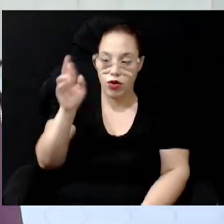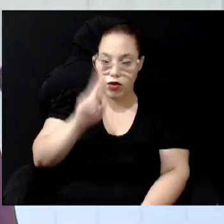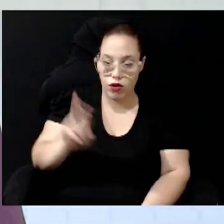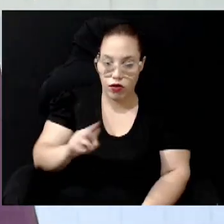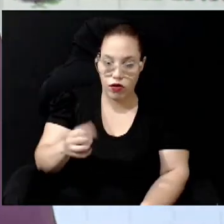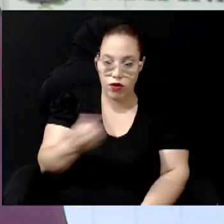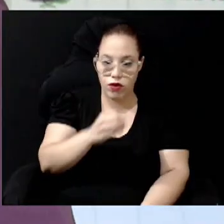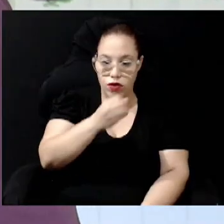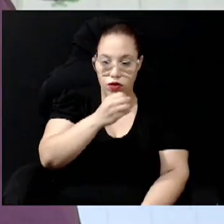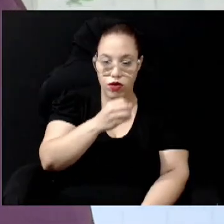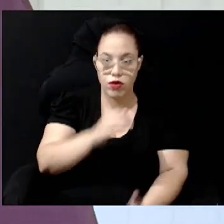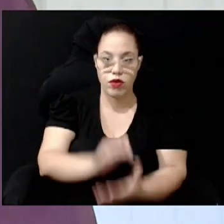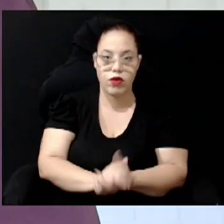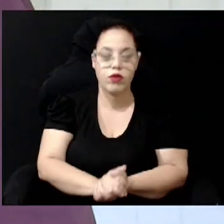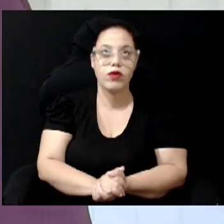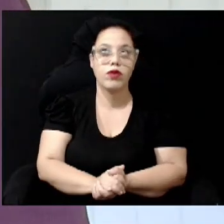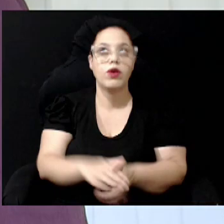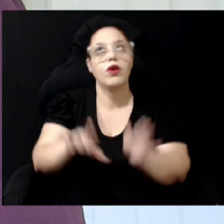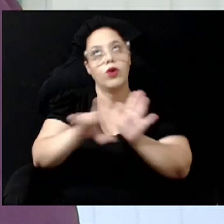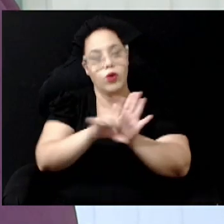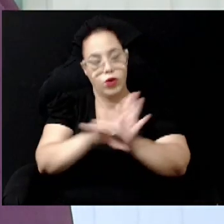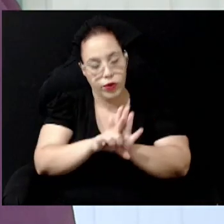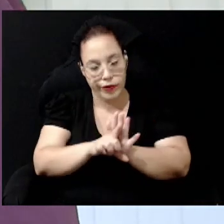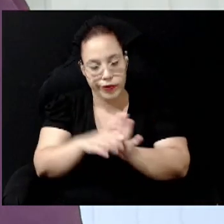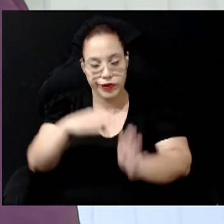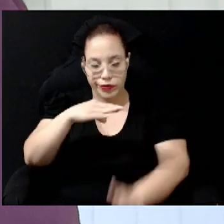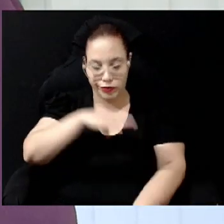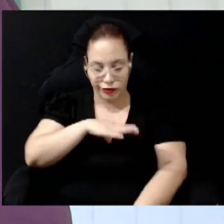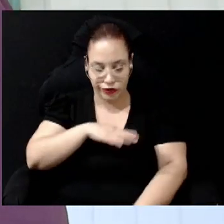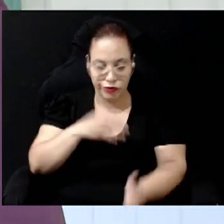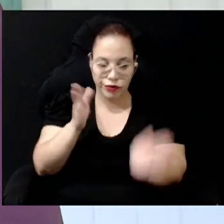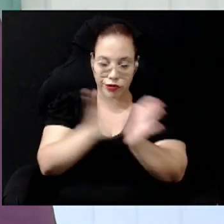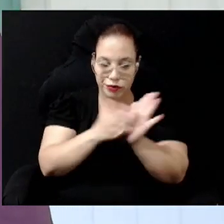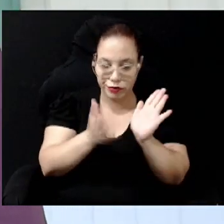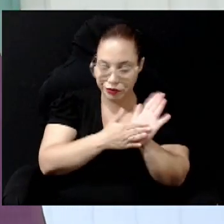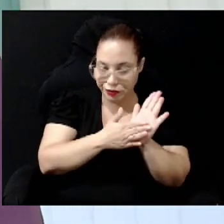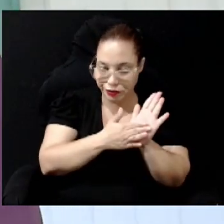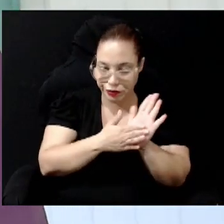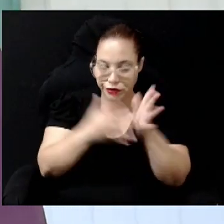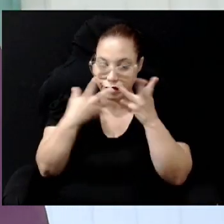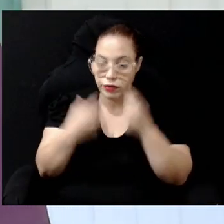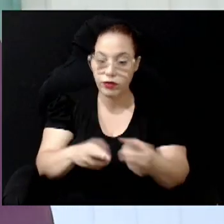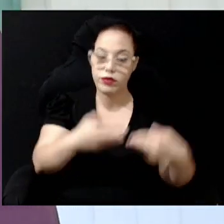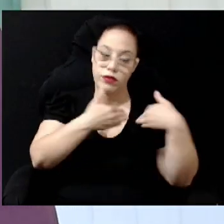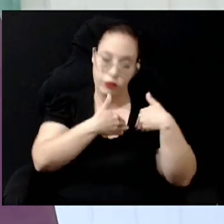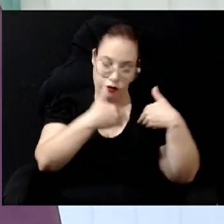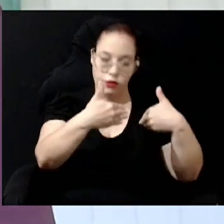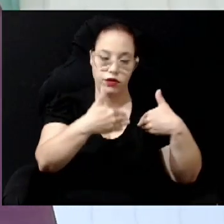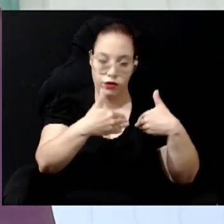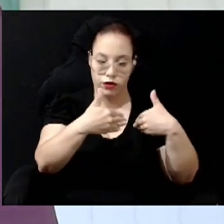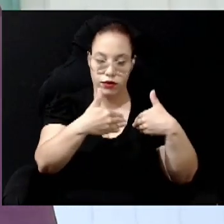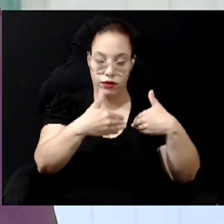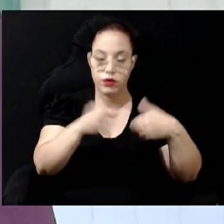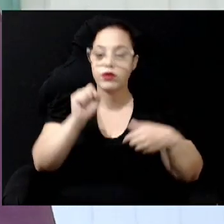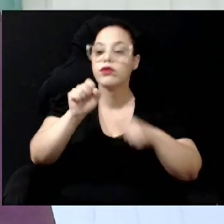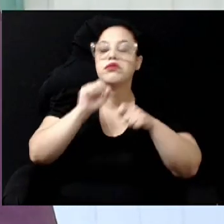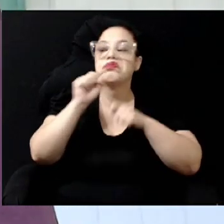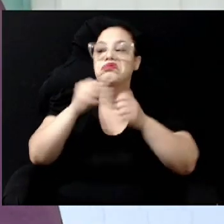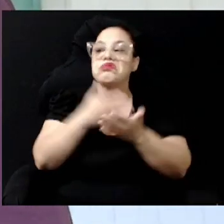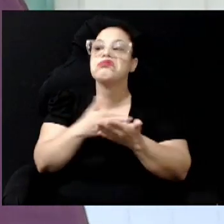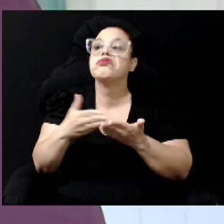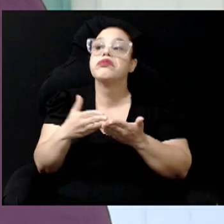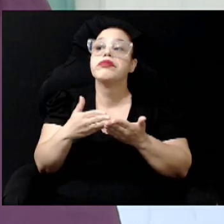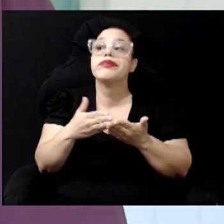4,66. A legislação municipal, ela propõe a posse responsável do animal. Isso quer dizer que a partir do momento que